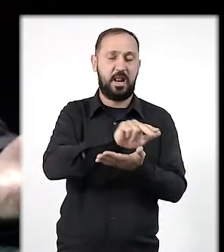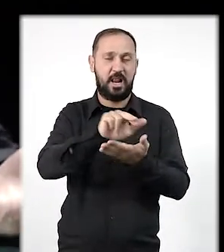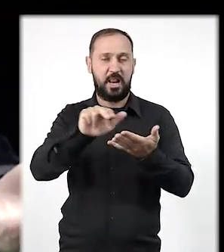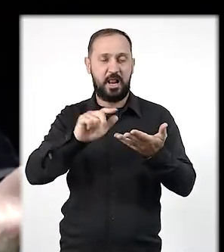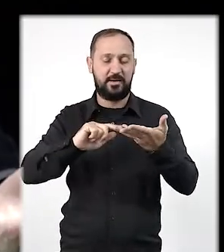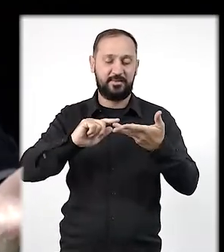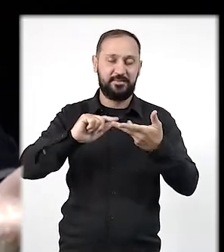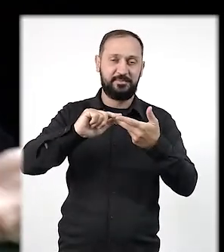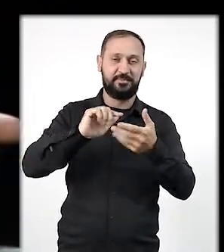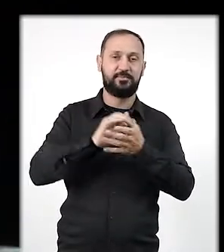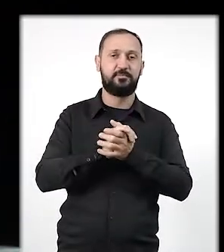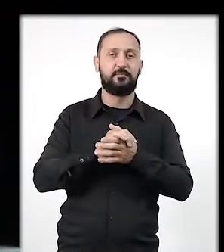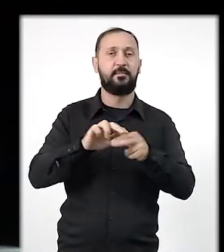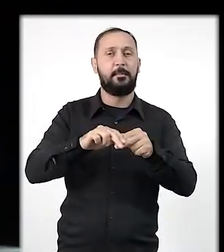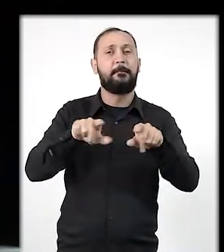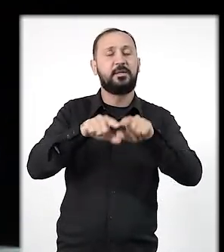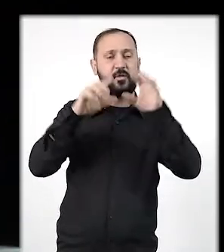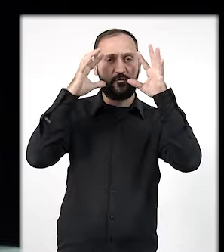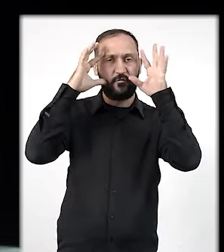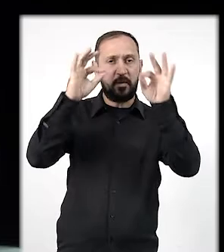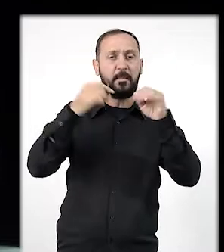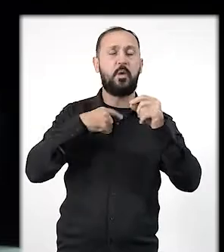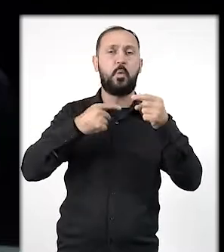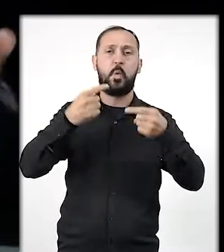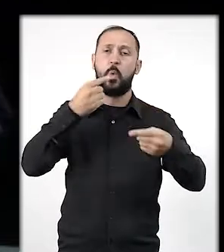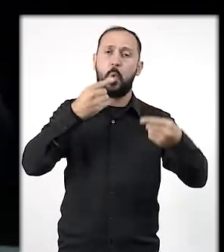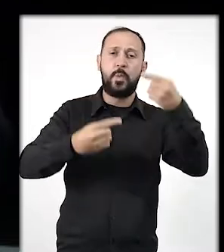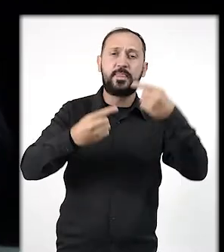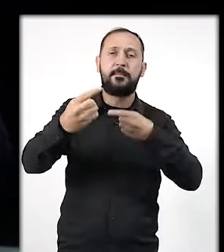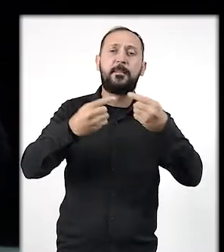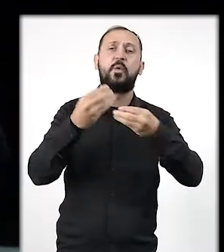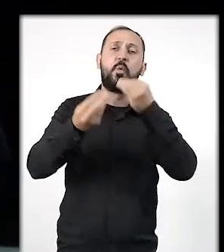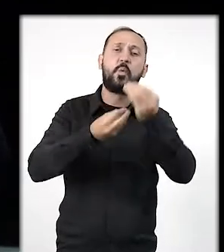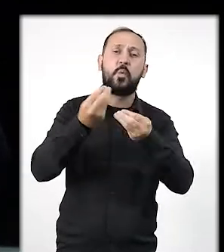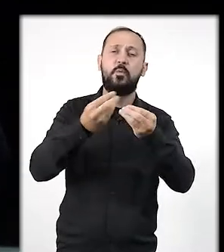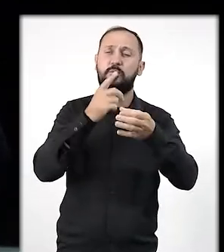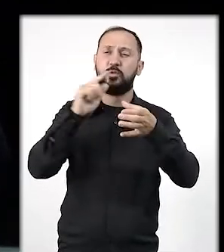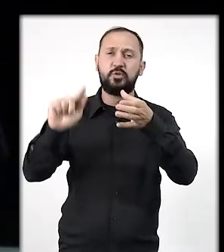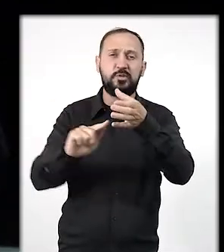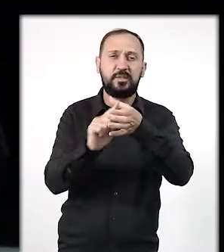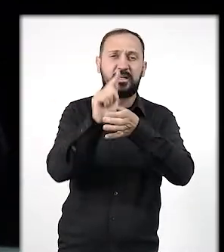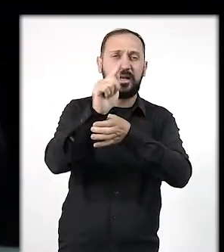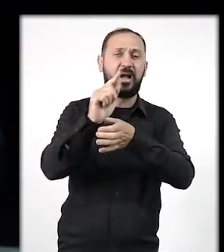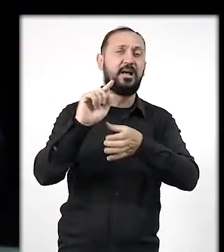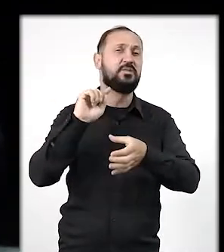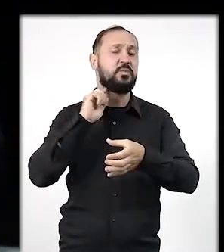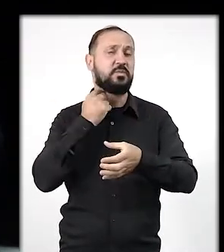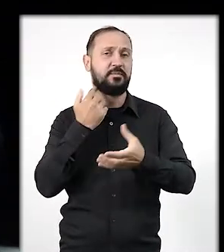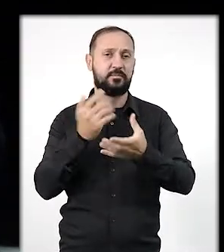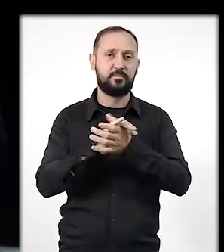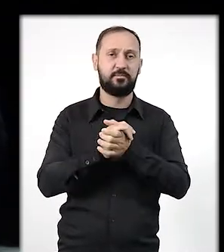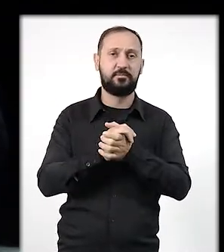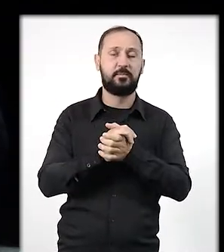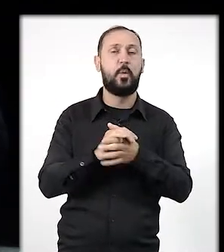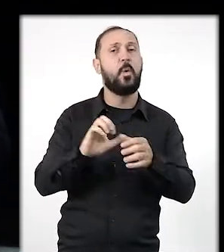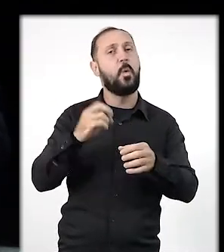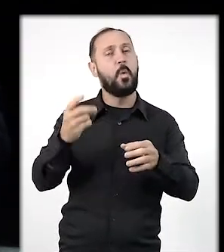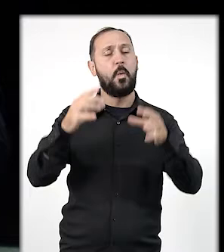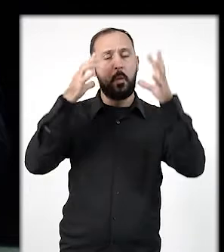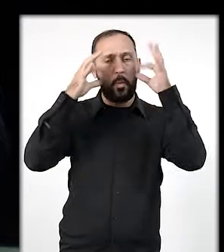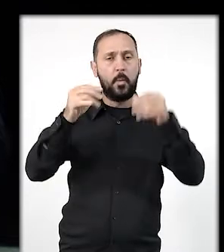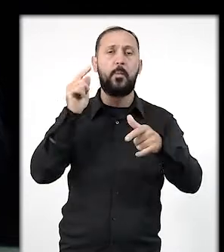mais variadas razões. Sob o aspecto formal, por exemplo, os debates em torno da emissão de gases poluentes. Já no informal,